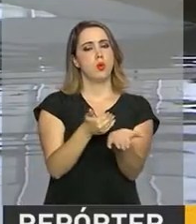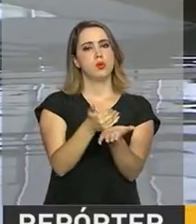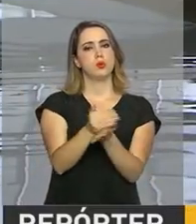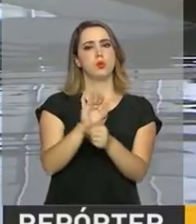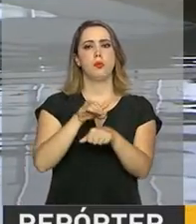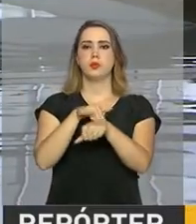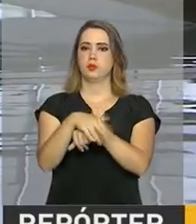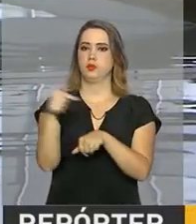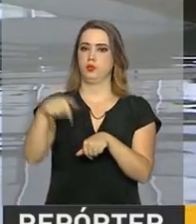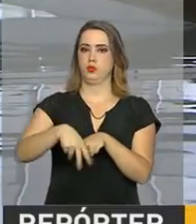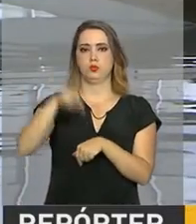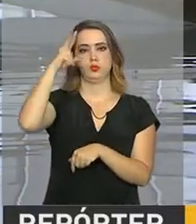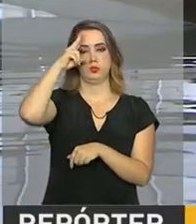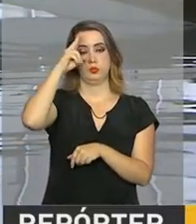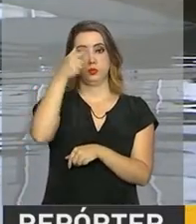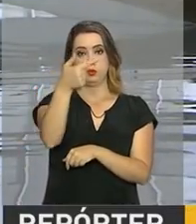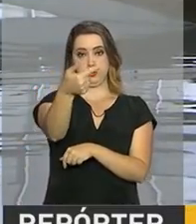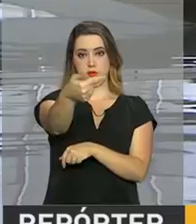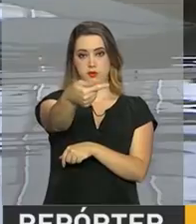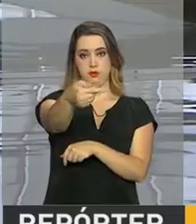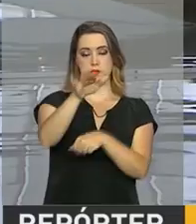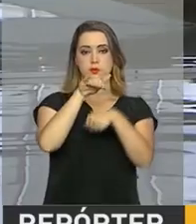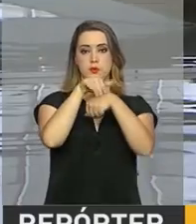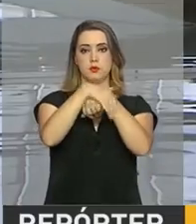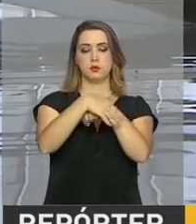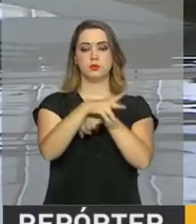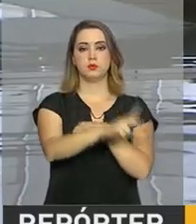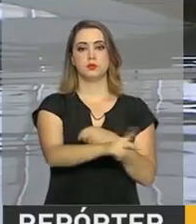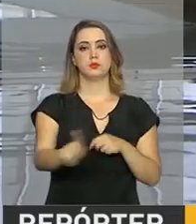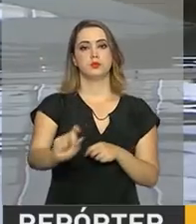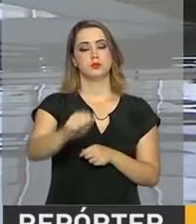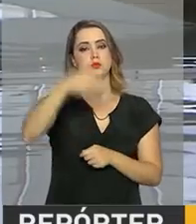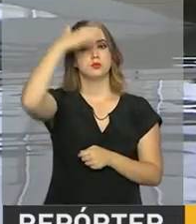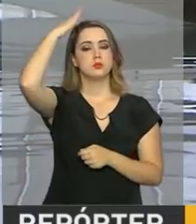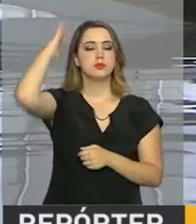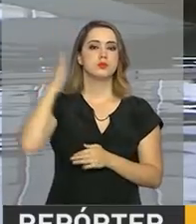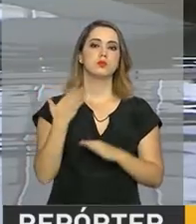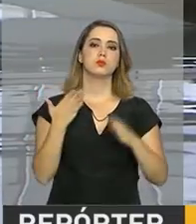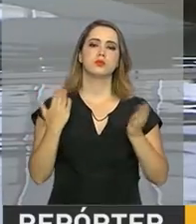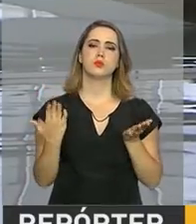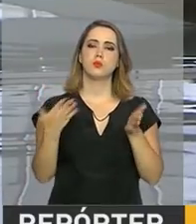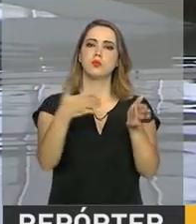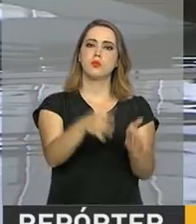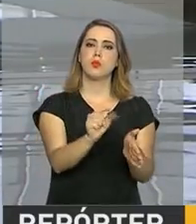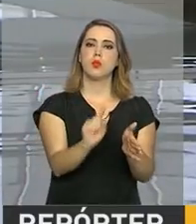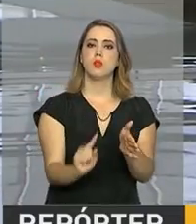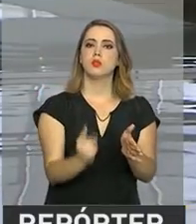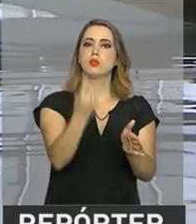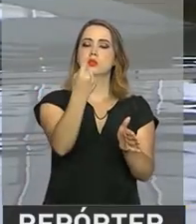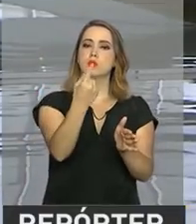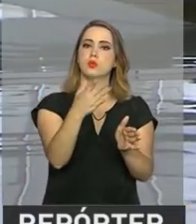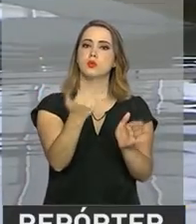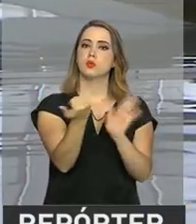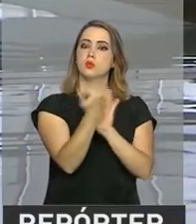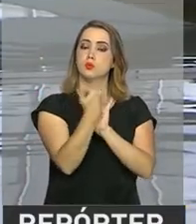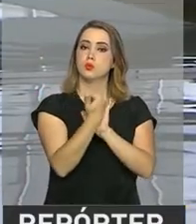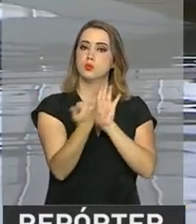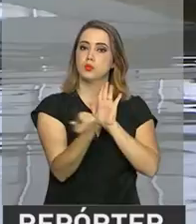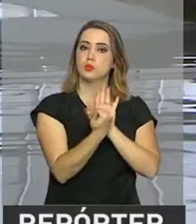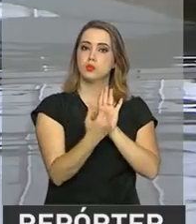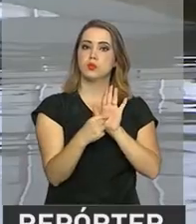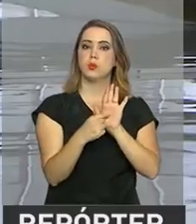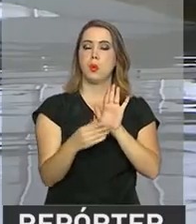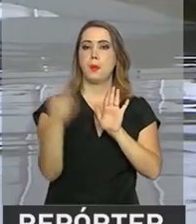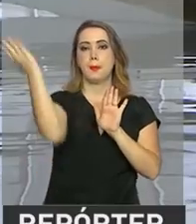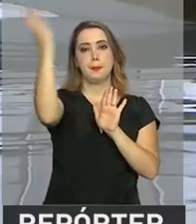noite dessa segunda fina às sete horas da noite o presidente michel temer participa da primeira edição em brasília do projeto brasil